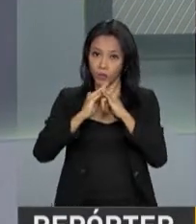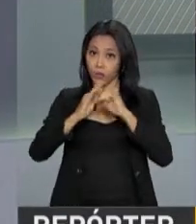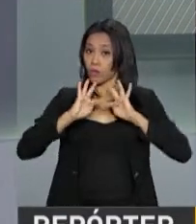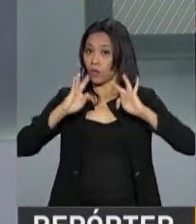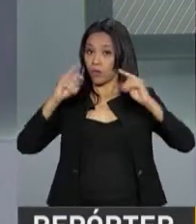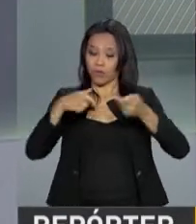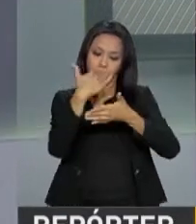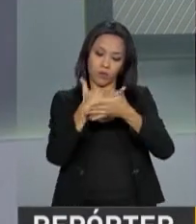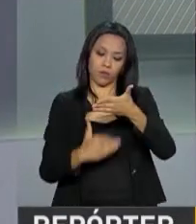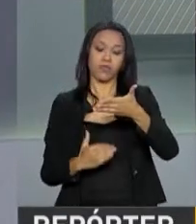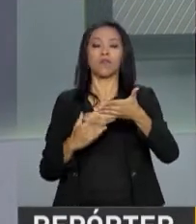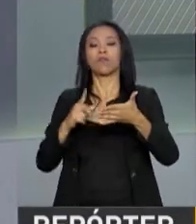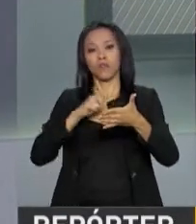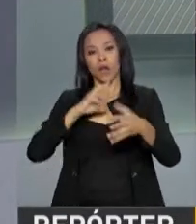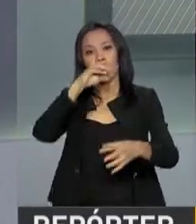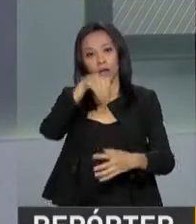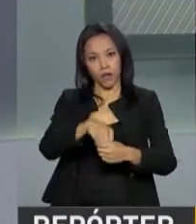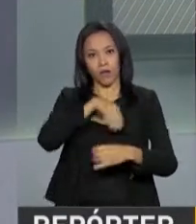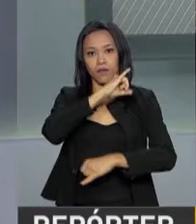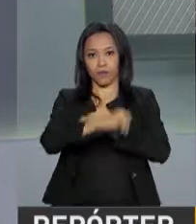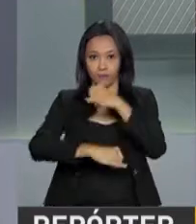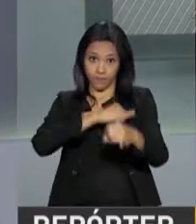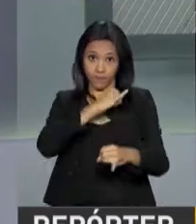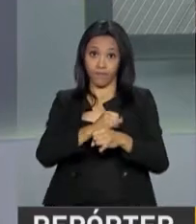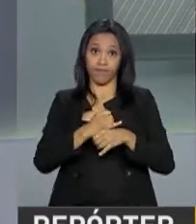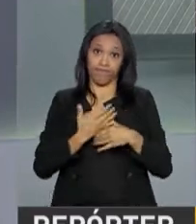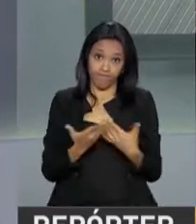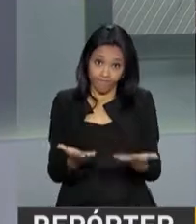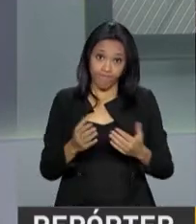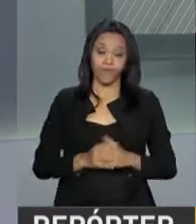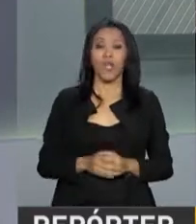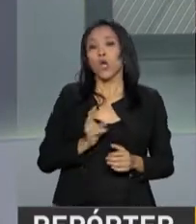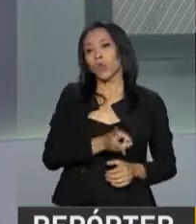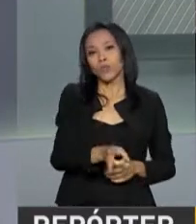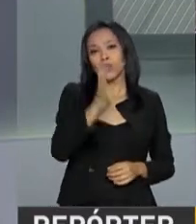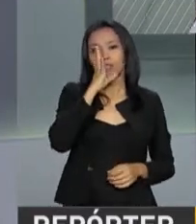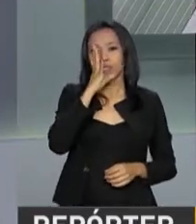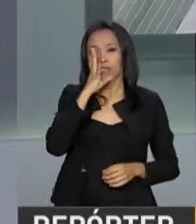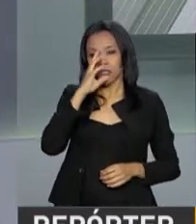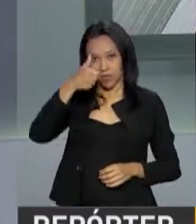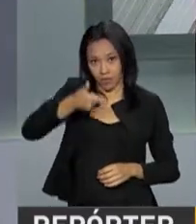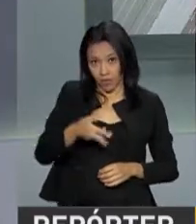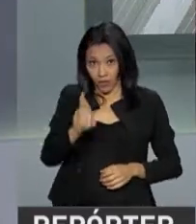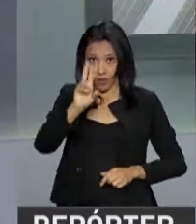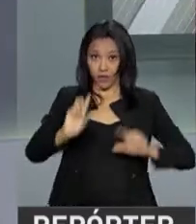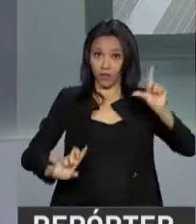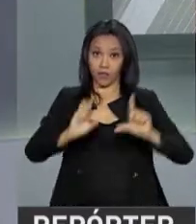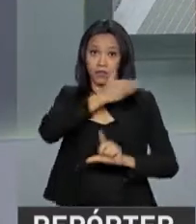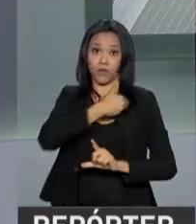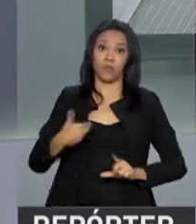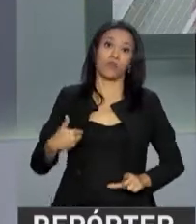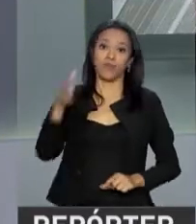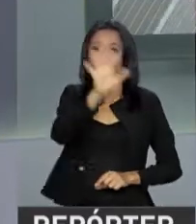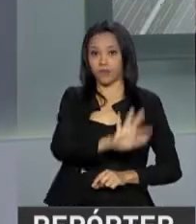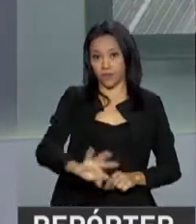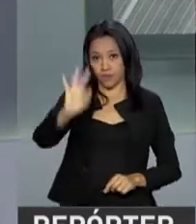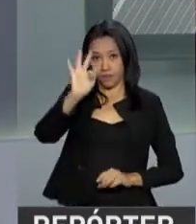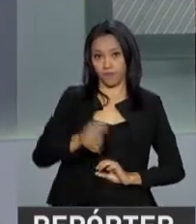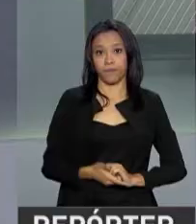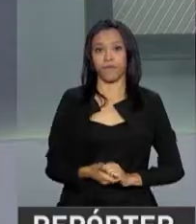e toda nossa programação também está na página da nbr na internet continue com a gente na nbr a tv do governo